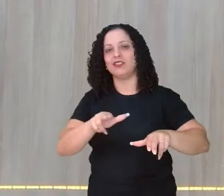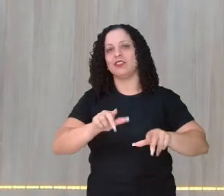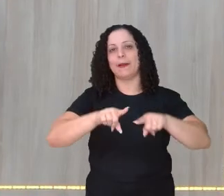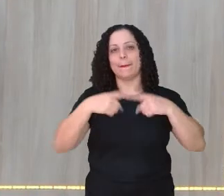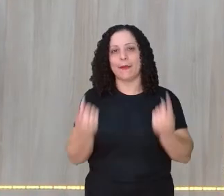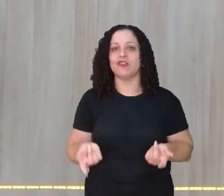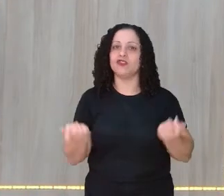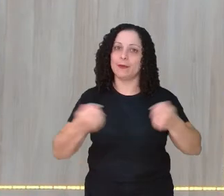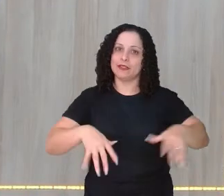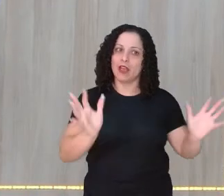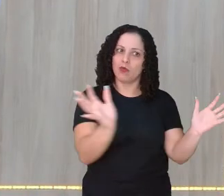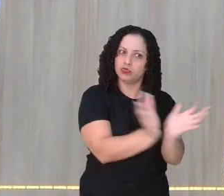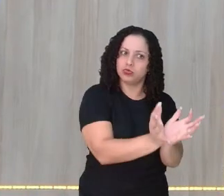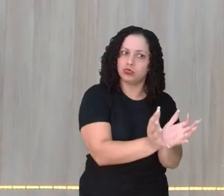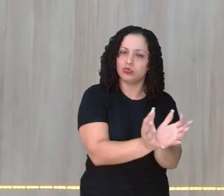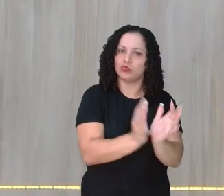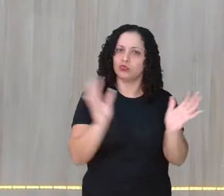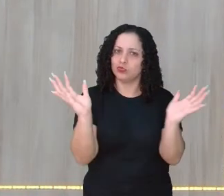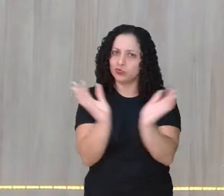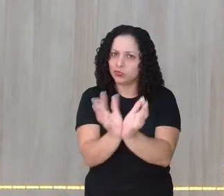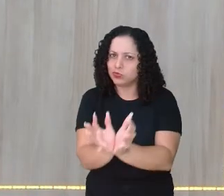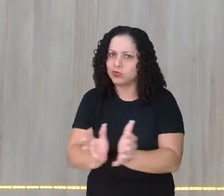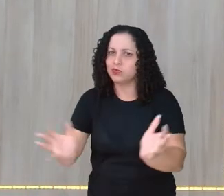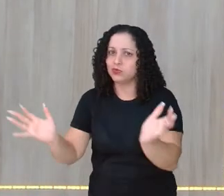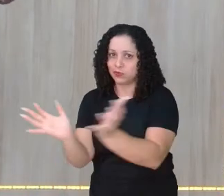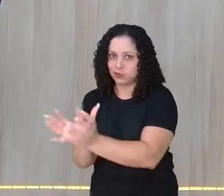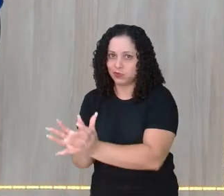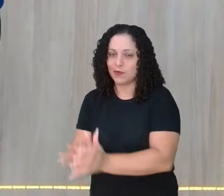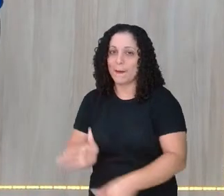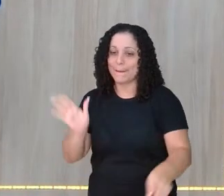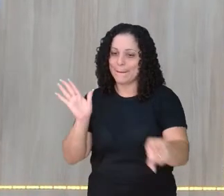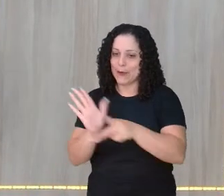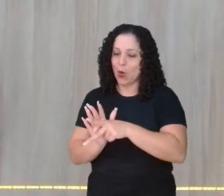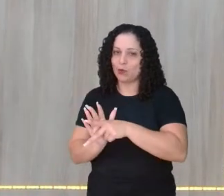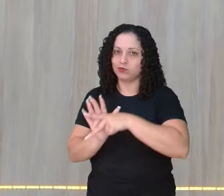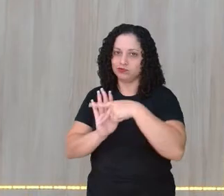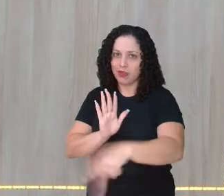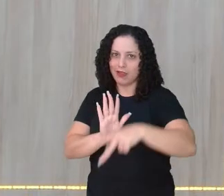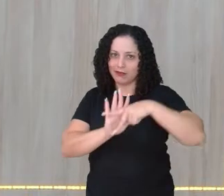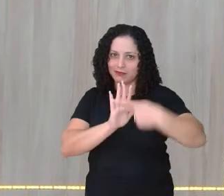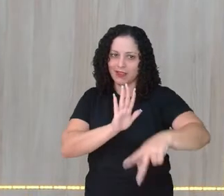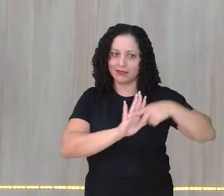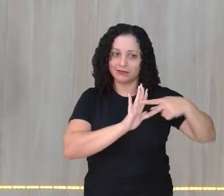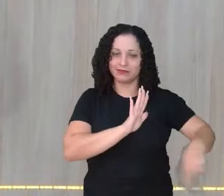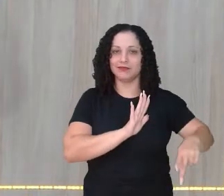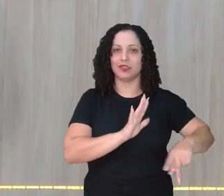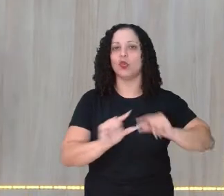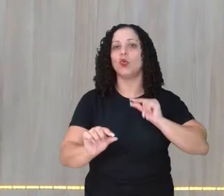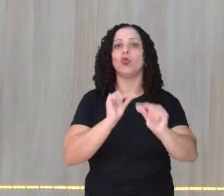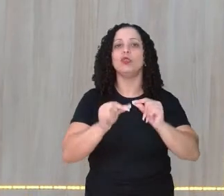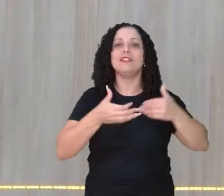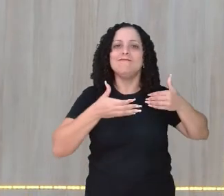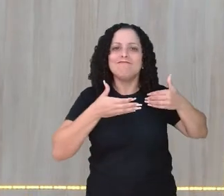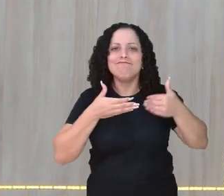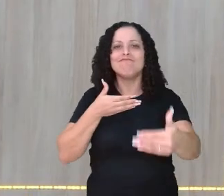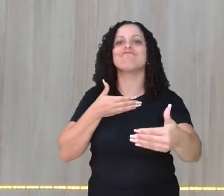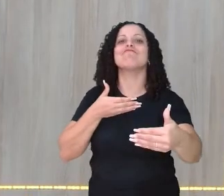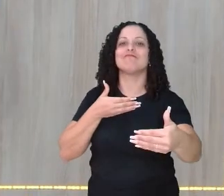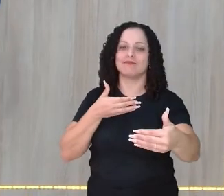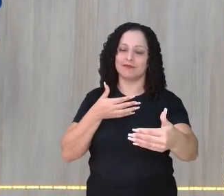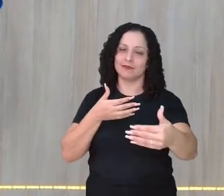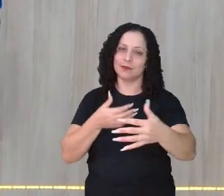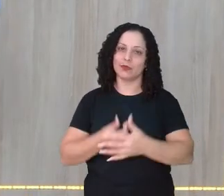alguma ordem ela vai se destacar, não é? Vai predominar, é predominante,